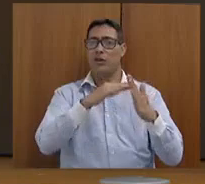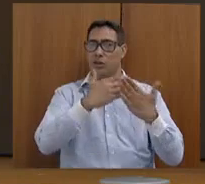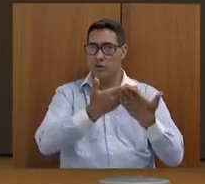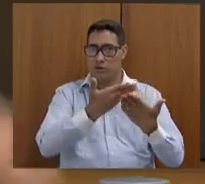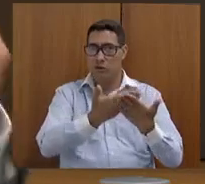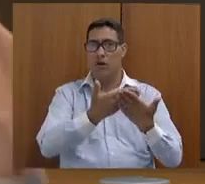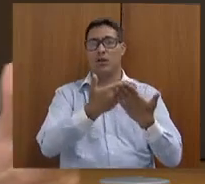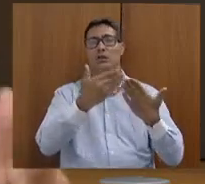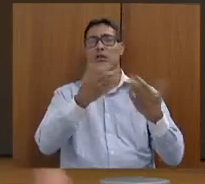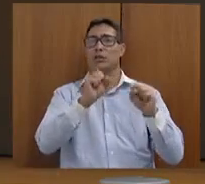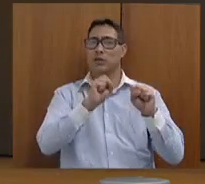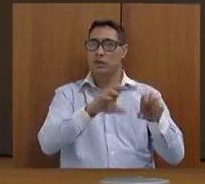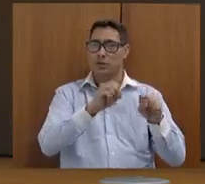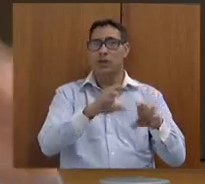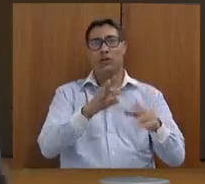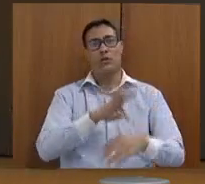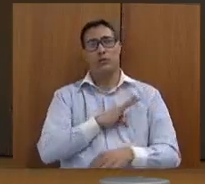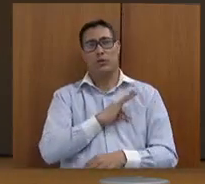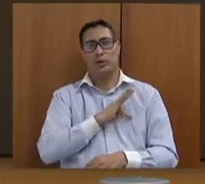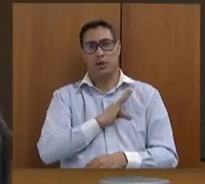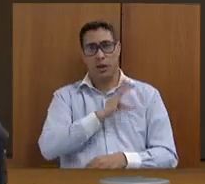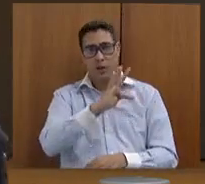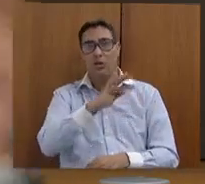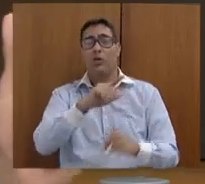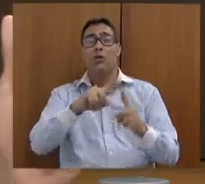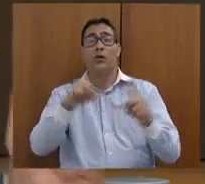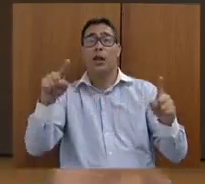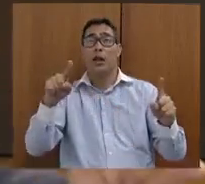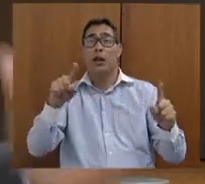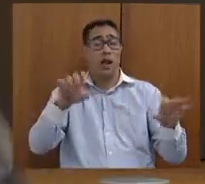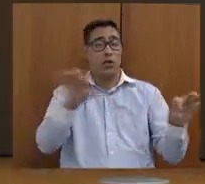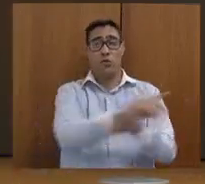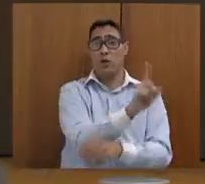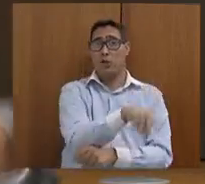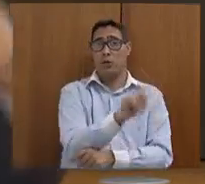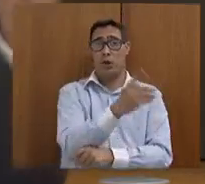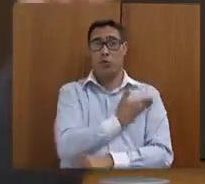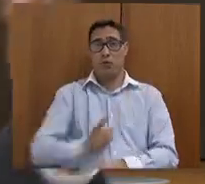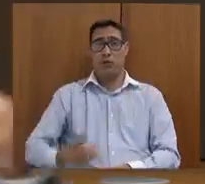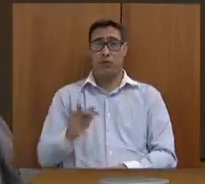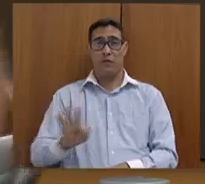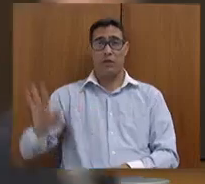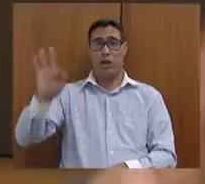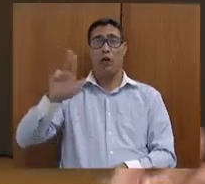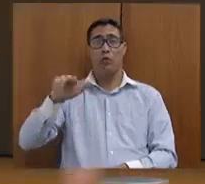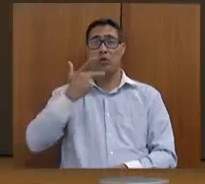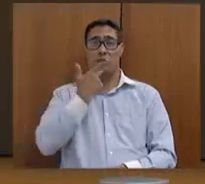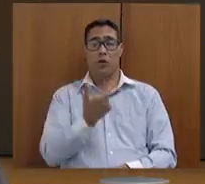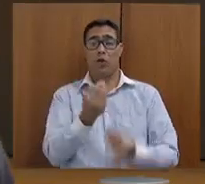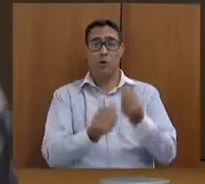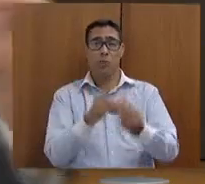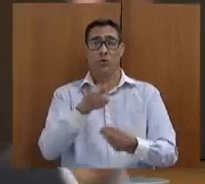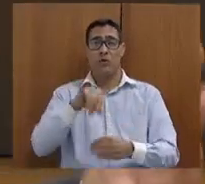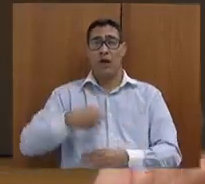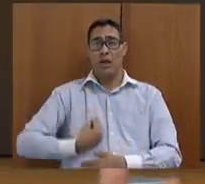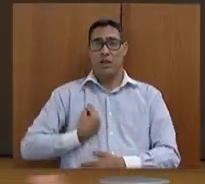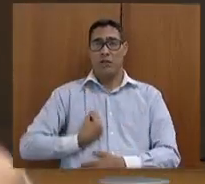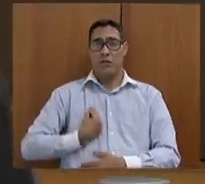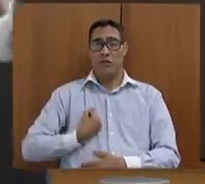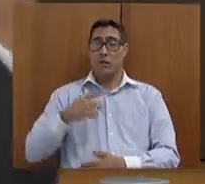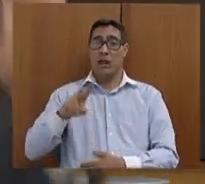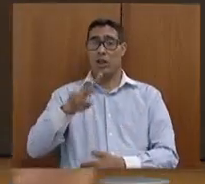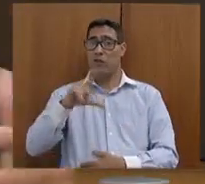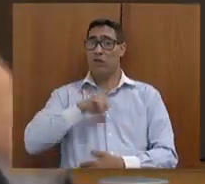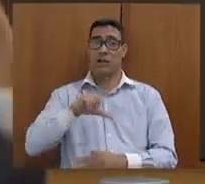terminaram não Acabaram o governo federal nunca falou como é que iria funcionar aquilo não vai ter dinheiro